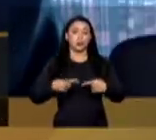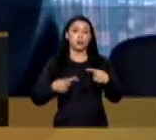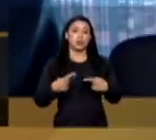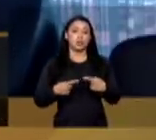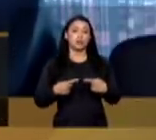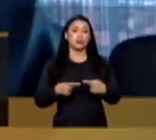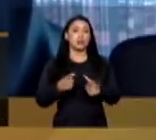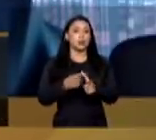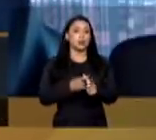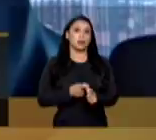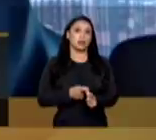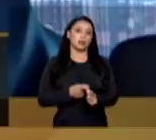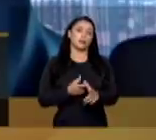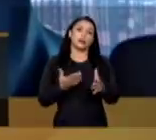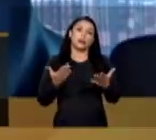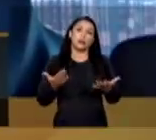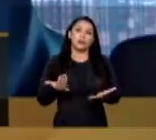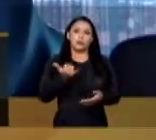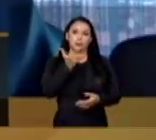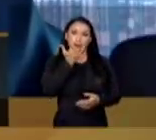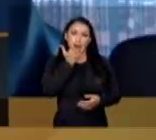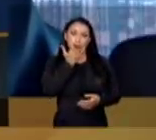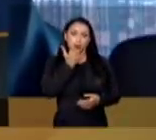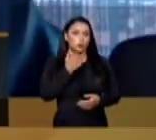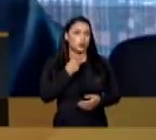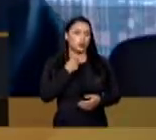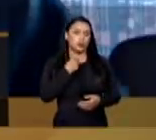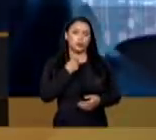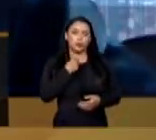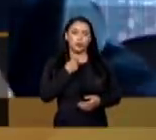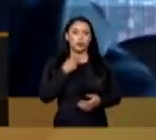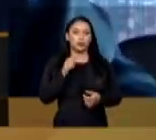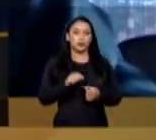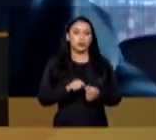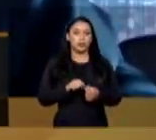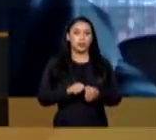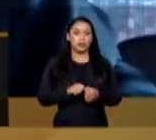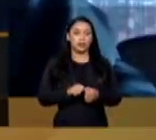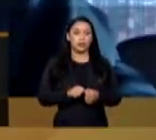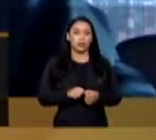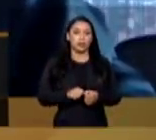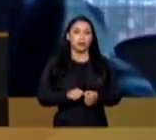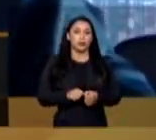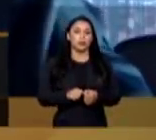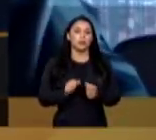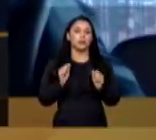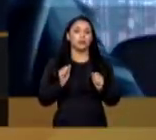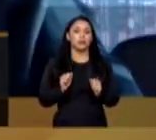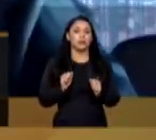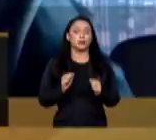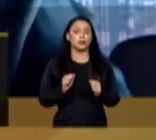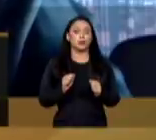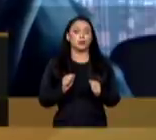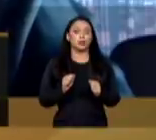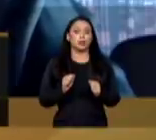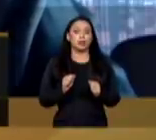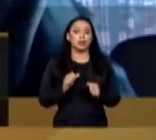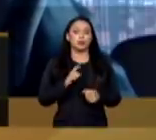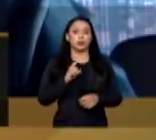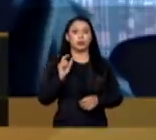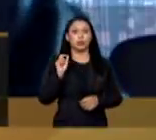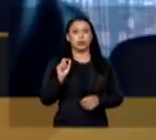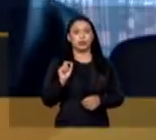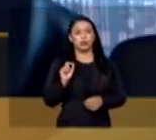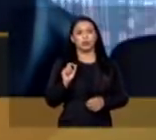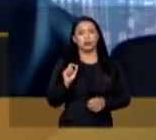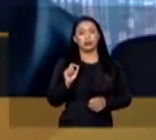vênia, não seria possível, até porque poderia chegar até mesmo a reformar sem pejos.